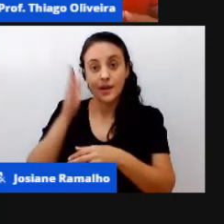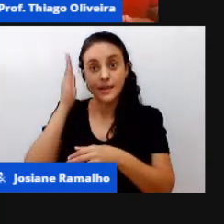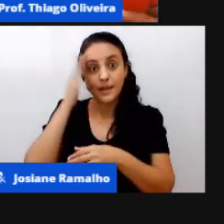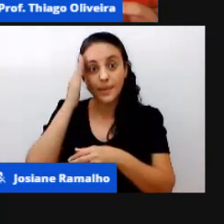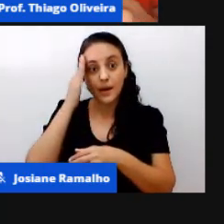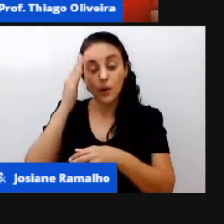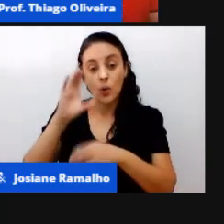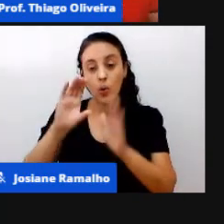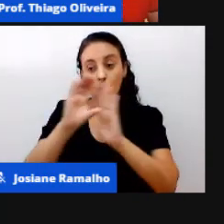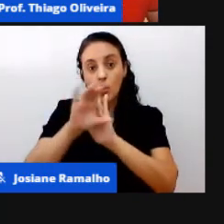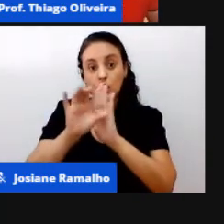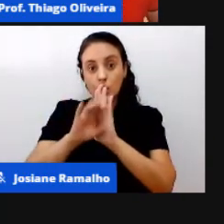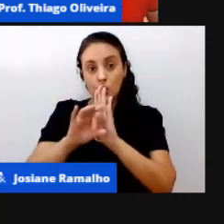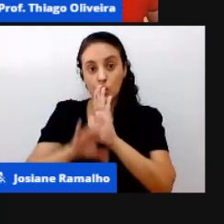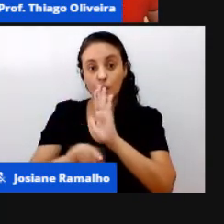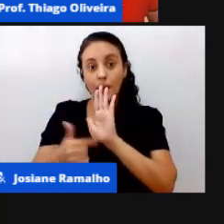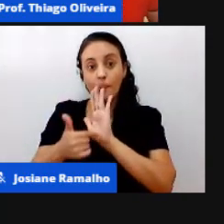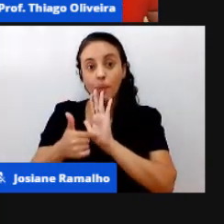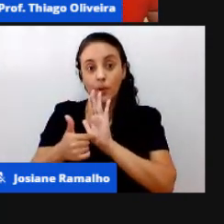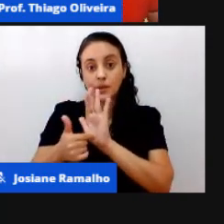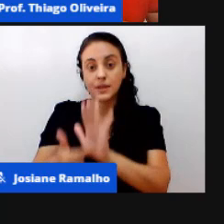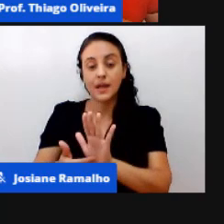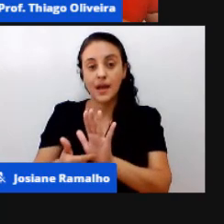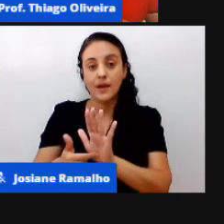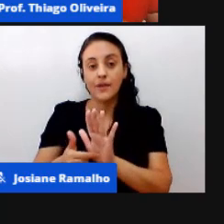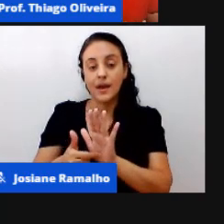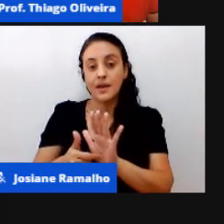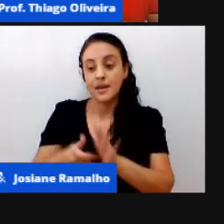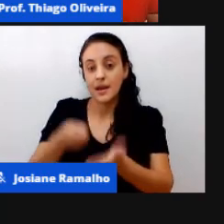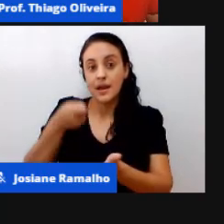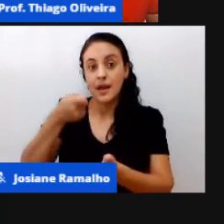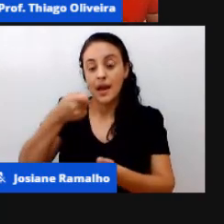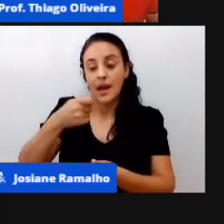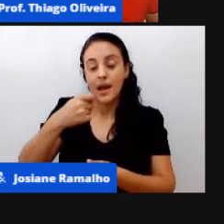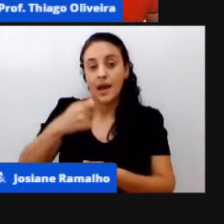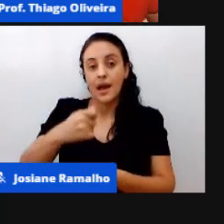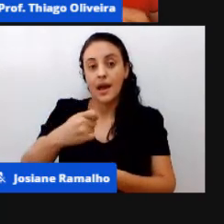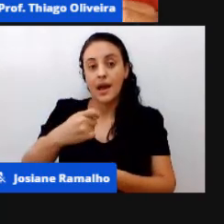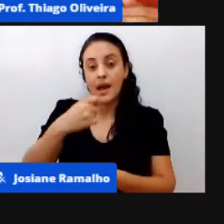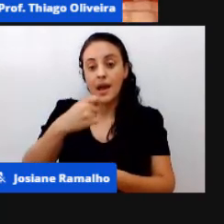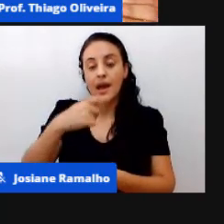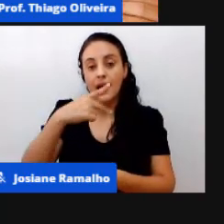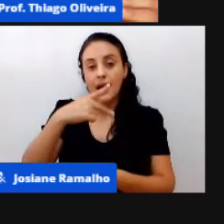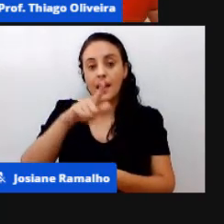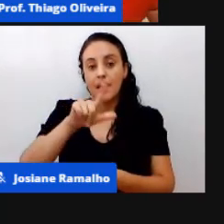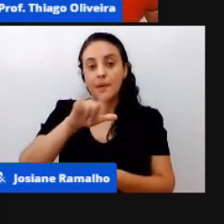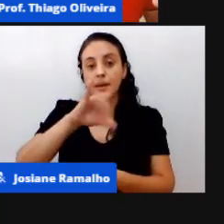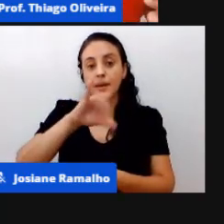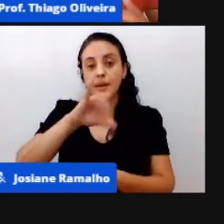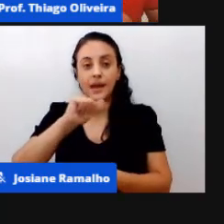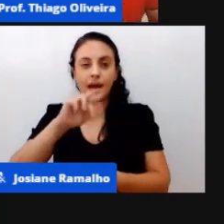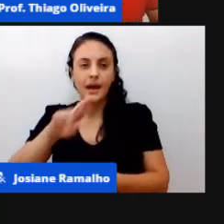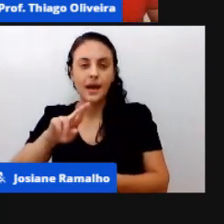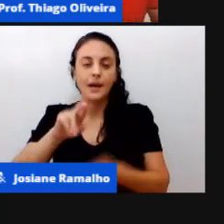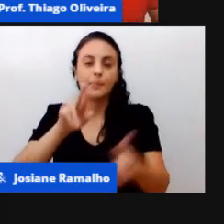vem fazer a aplicação desse conteúdo. Ele vem verticalizar esse conhecimento, tirar dúvida,